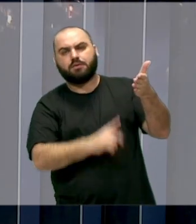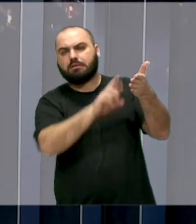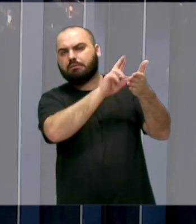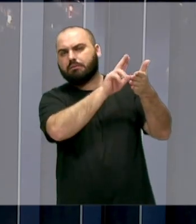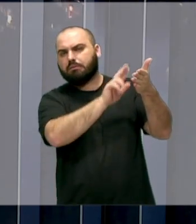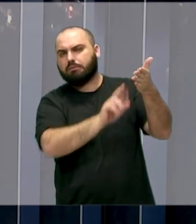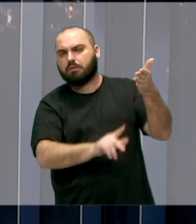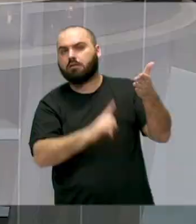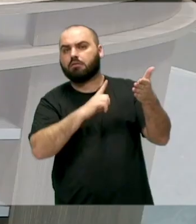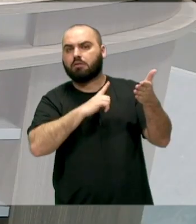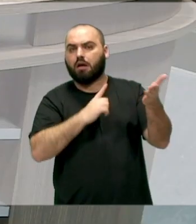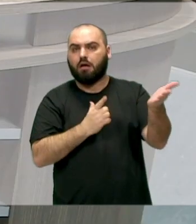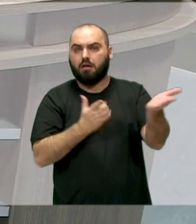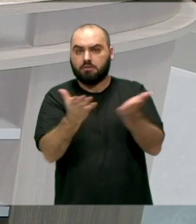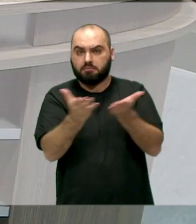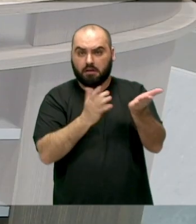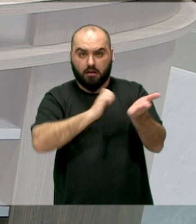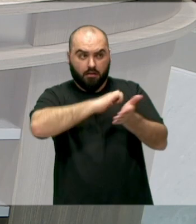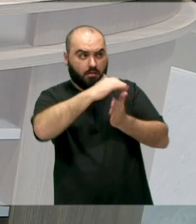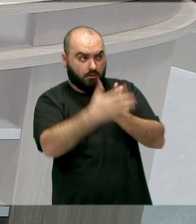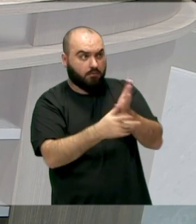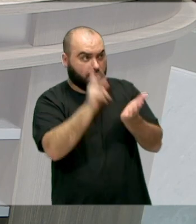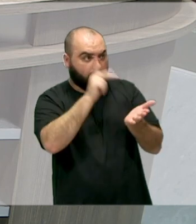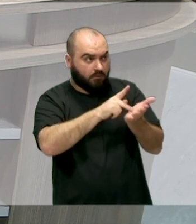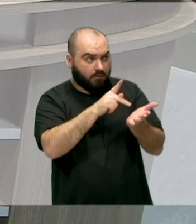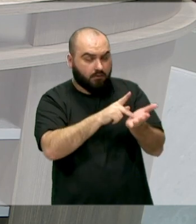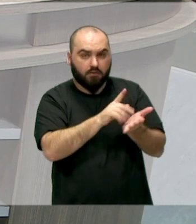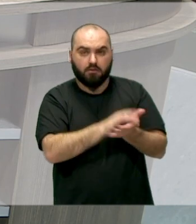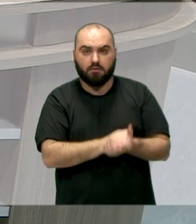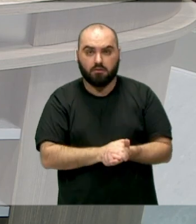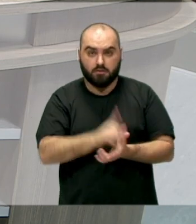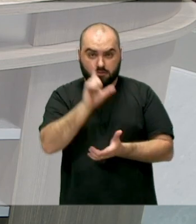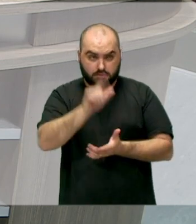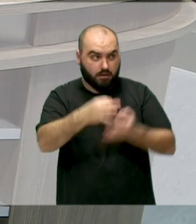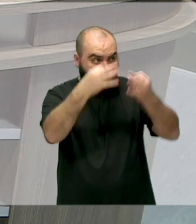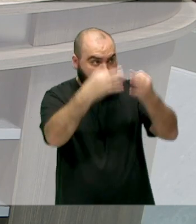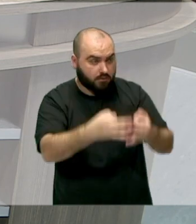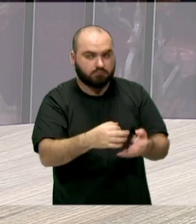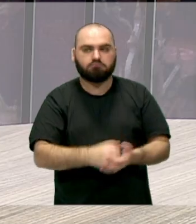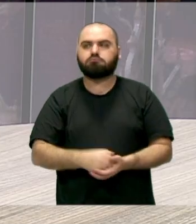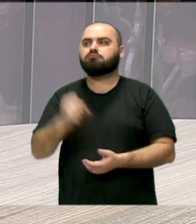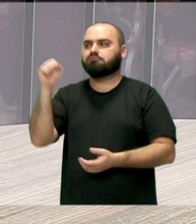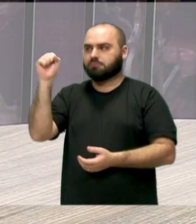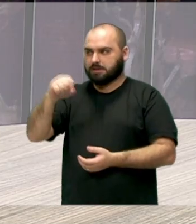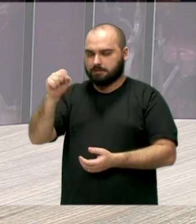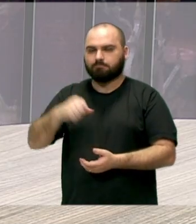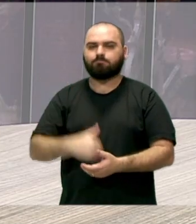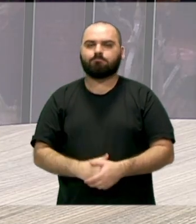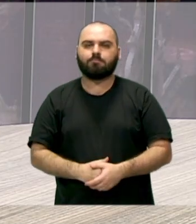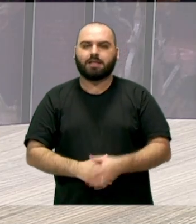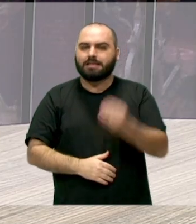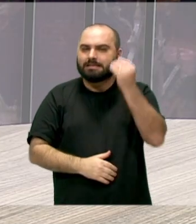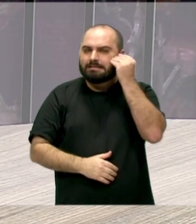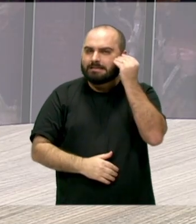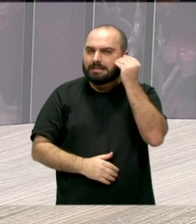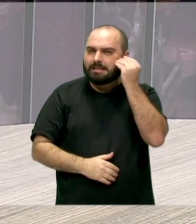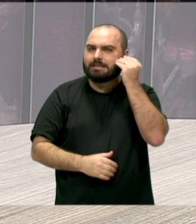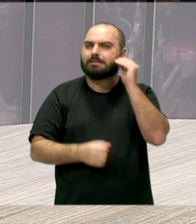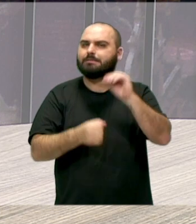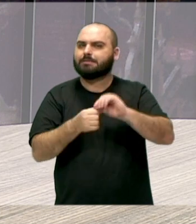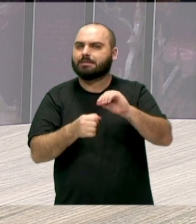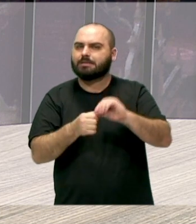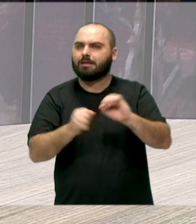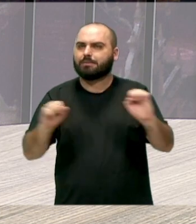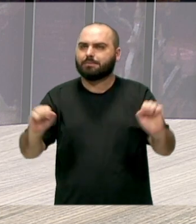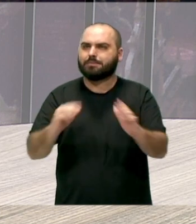terão acessibilidade em Libras, né, que é o correto. A gente vem tentando fazer isso nos eventos